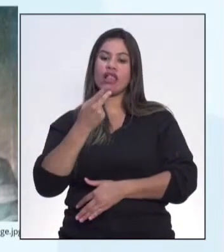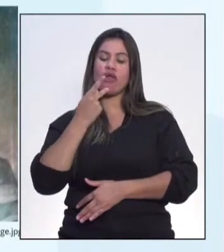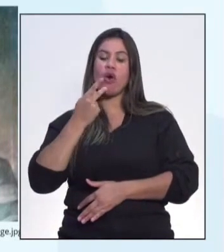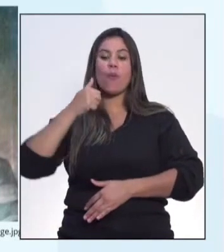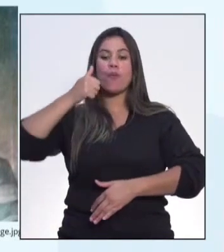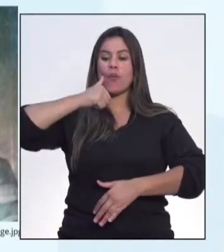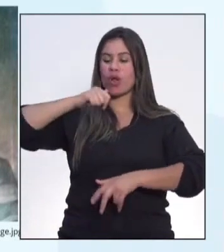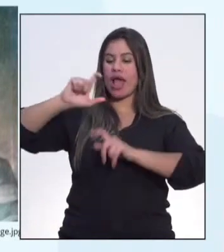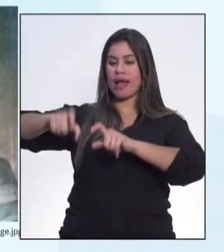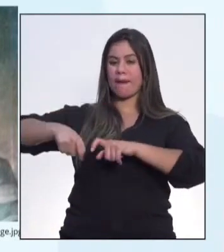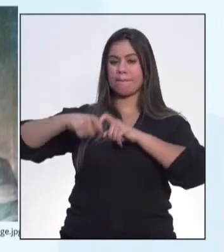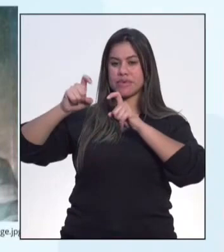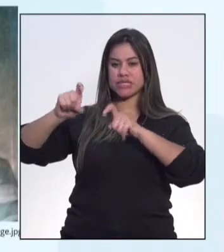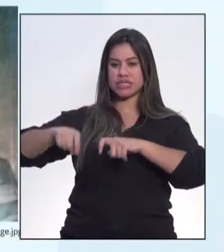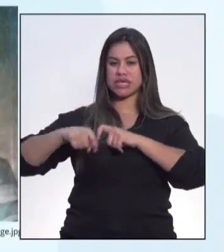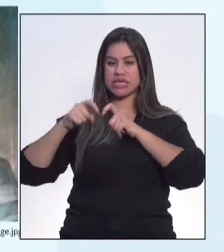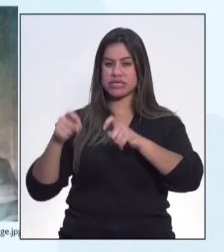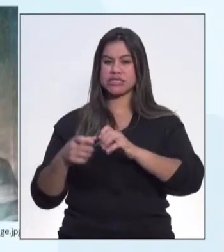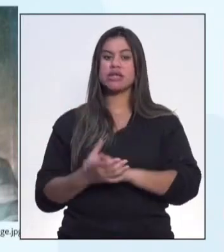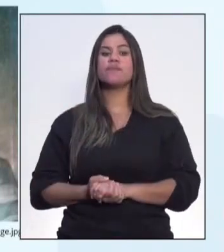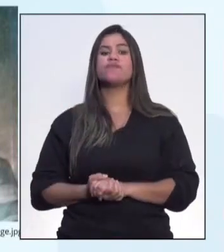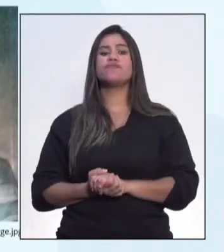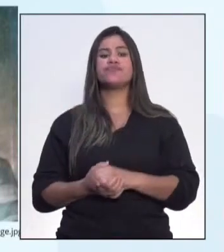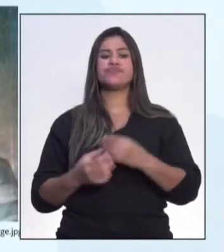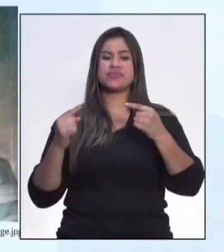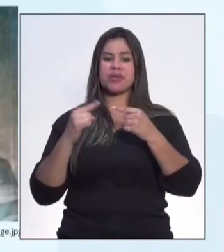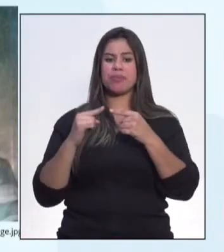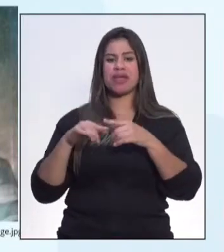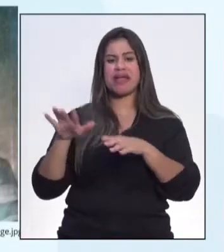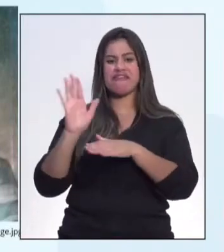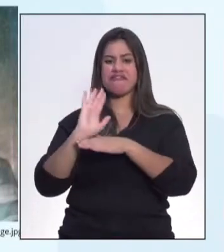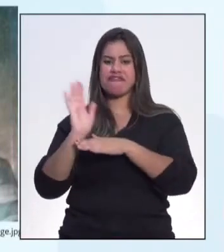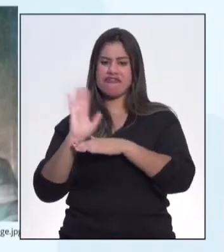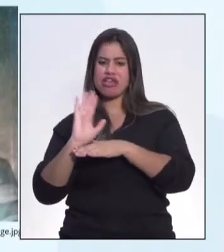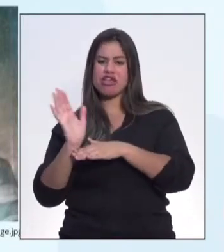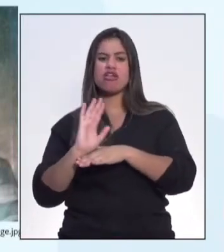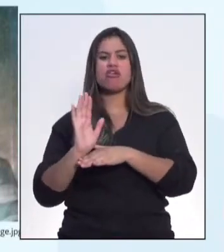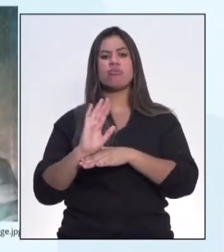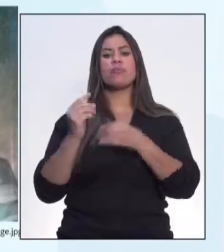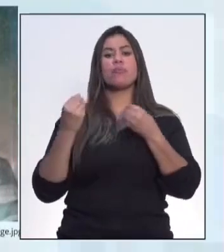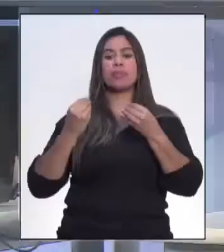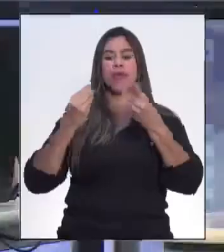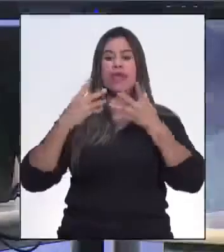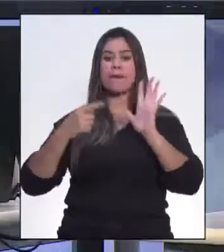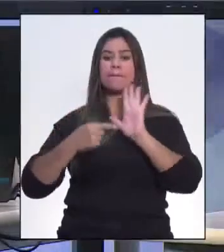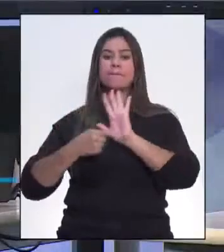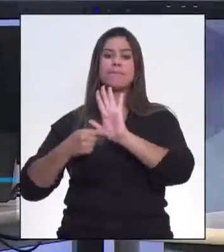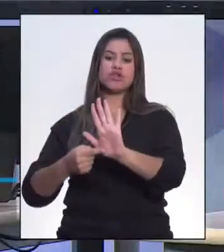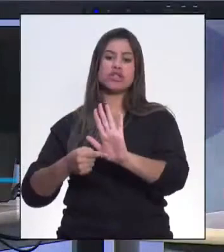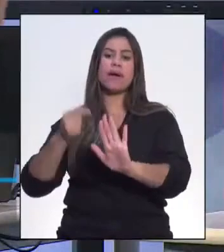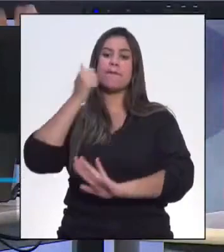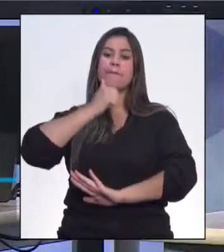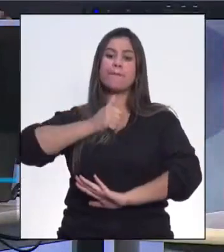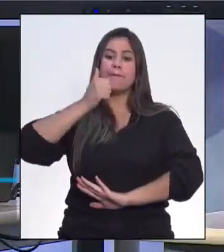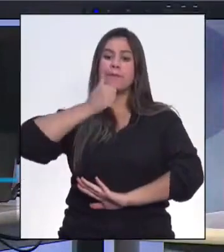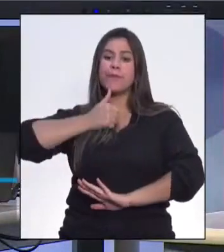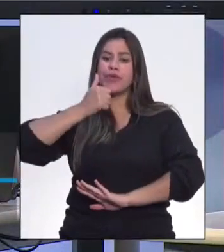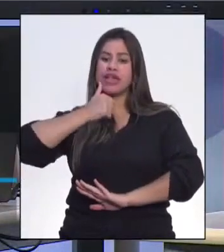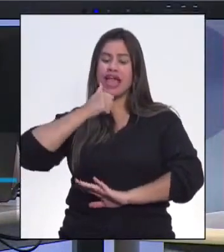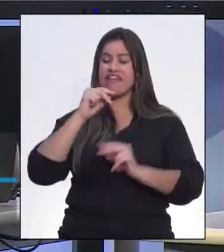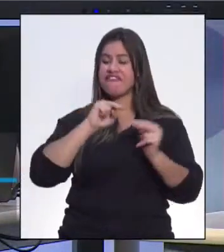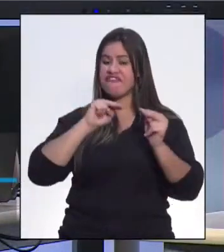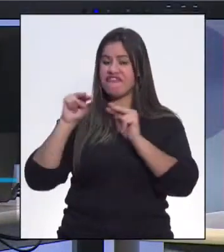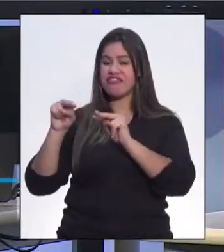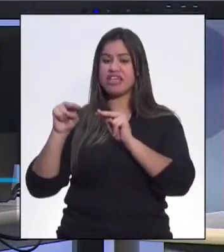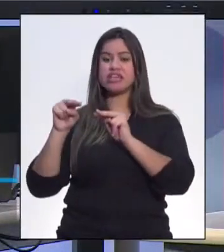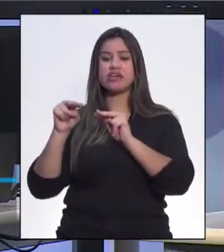camponesa, né? Isso é uma polêmica que é apresentada nos filmes e na história para demonstrar como a mulher era vista dentro